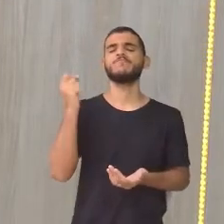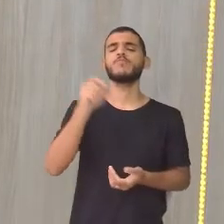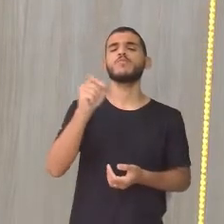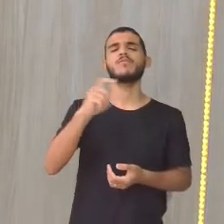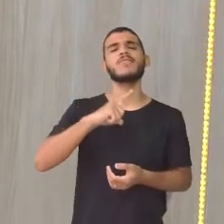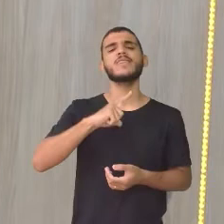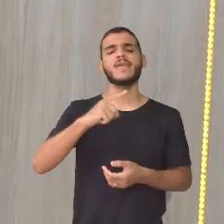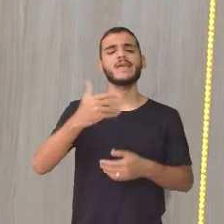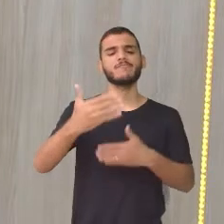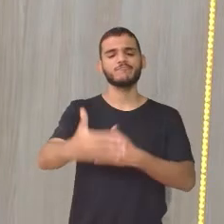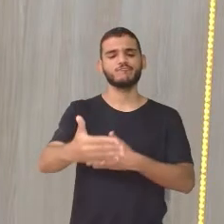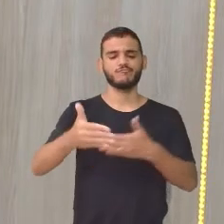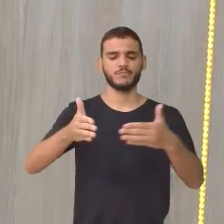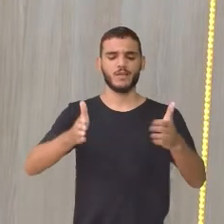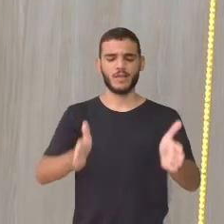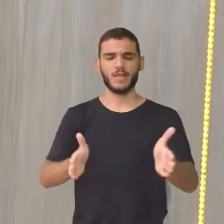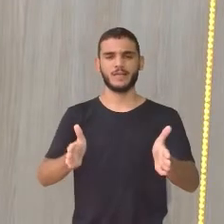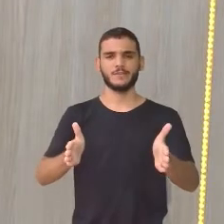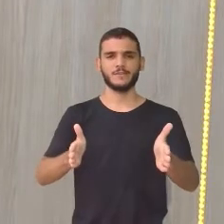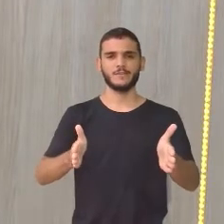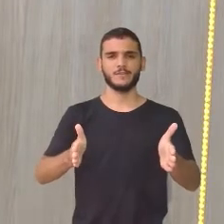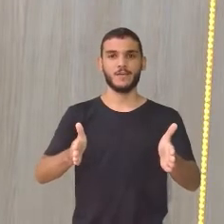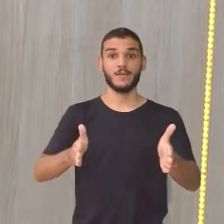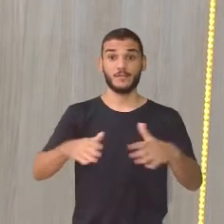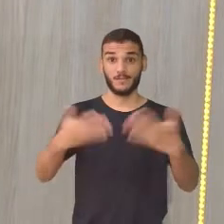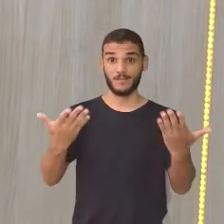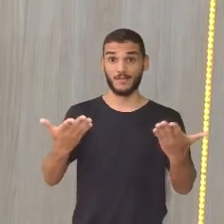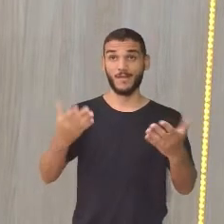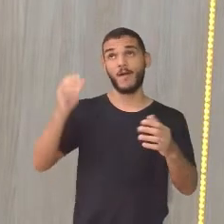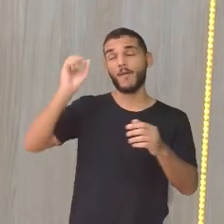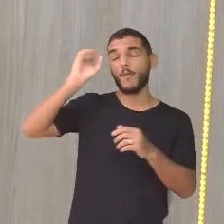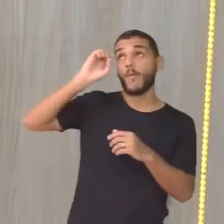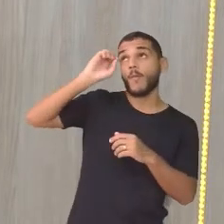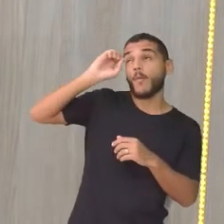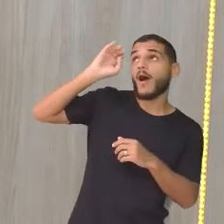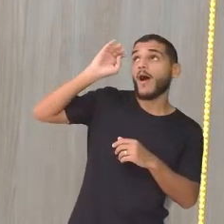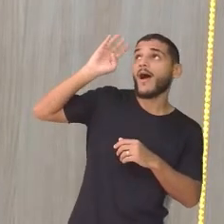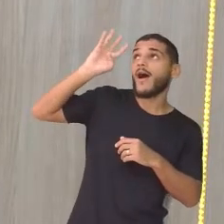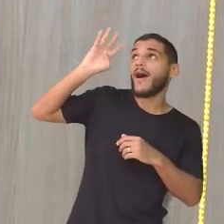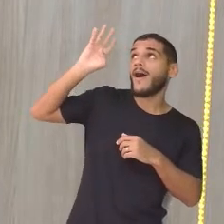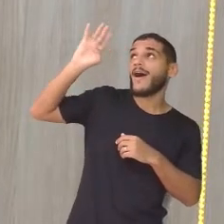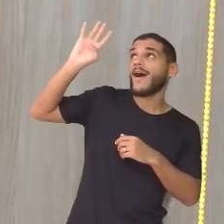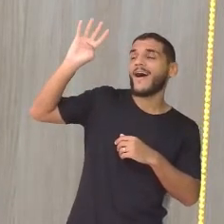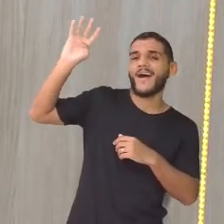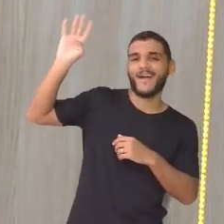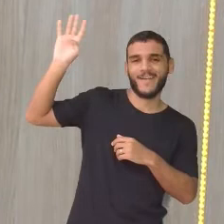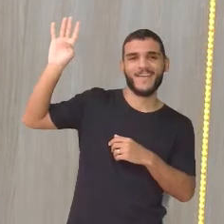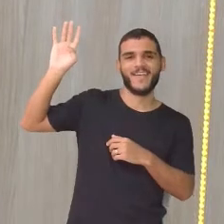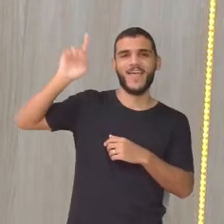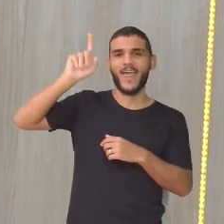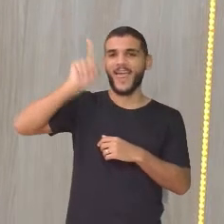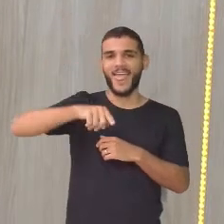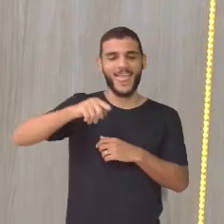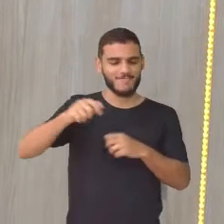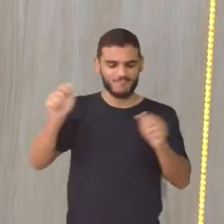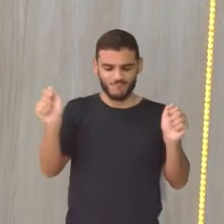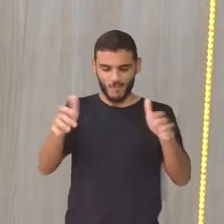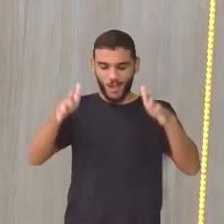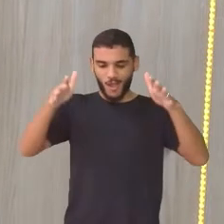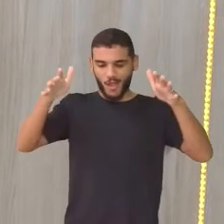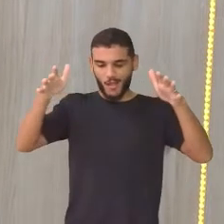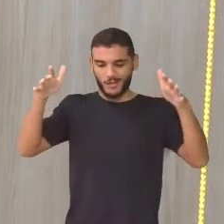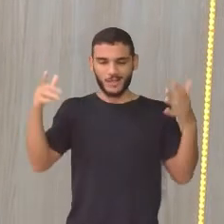caixa? Solte a imaginação. Essa não é uma caixa comum. É mágica e cheia de